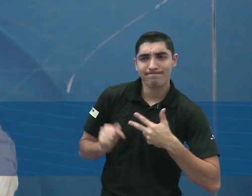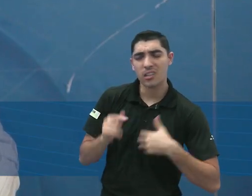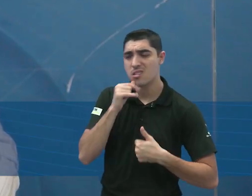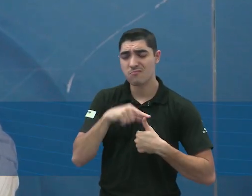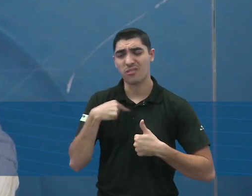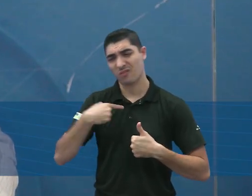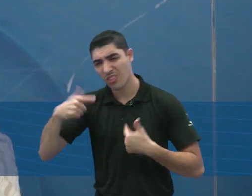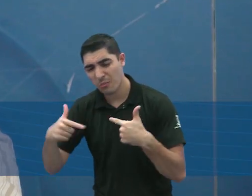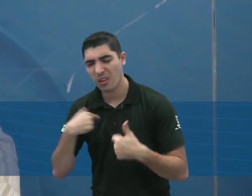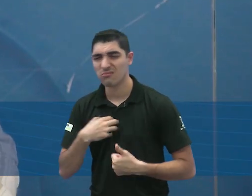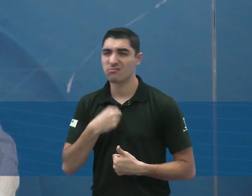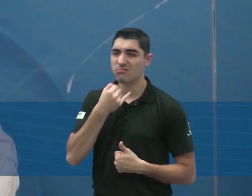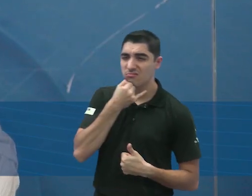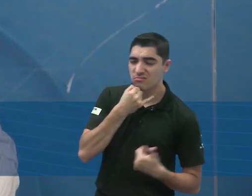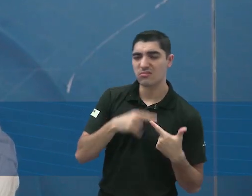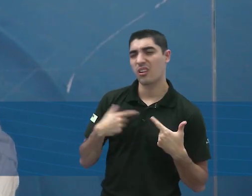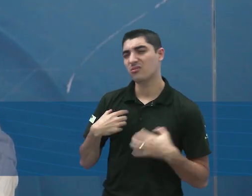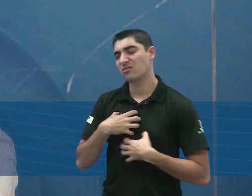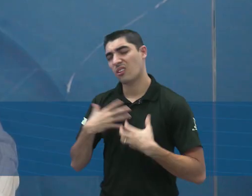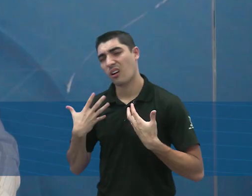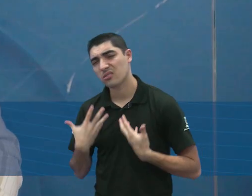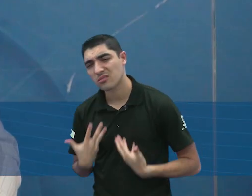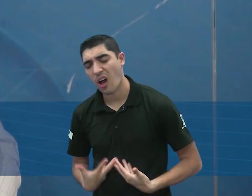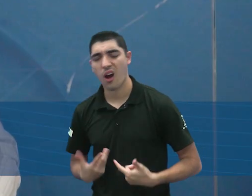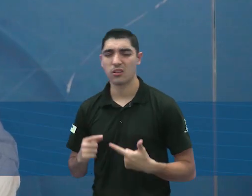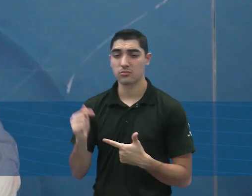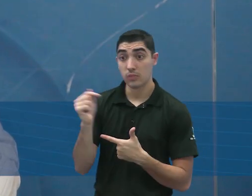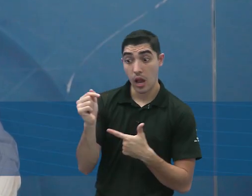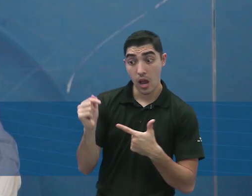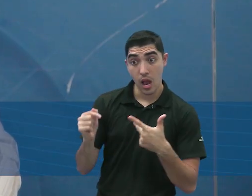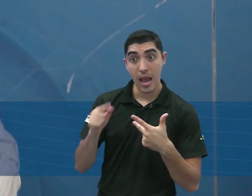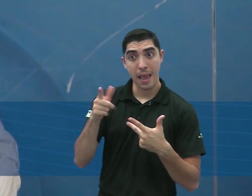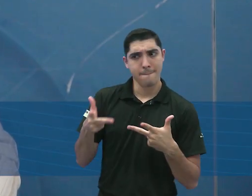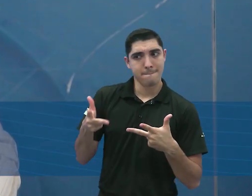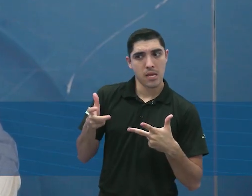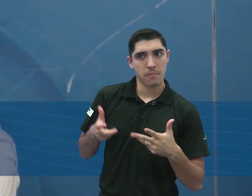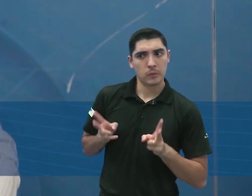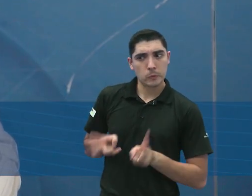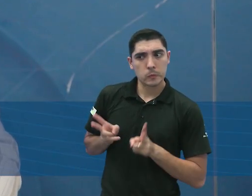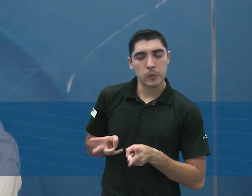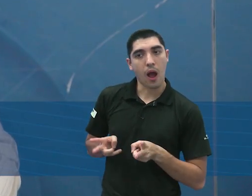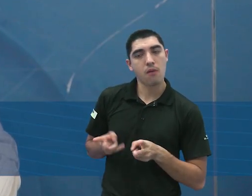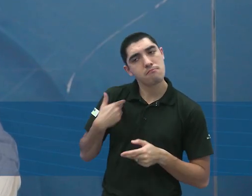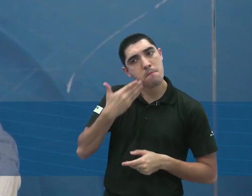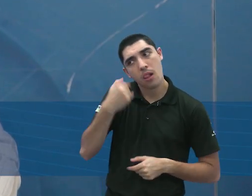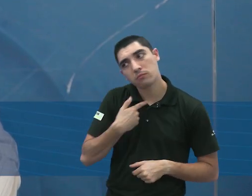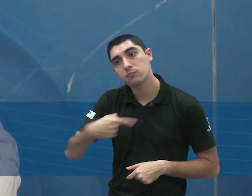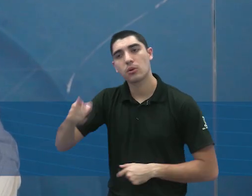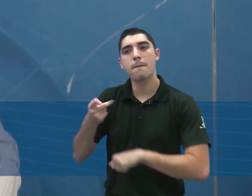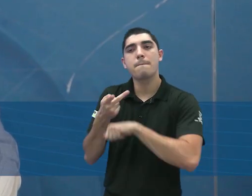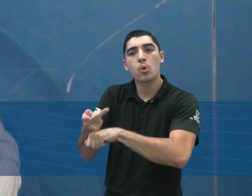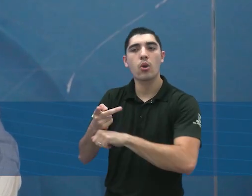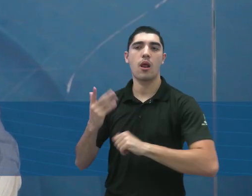ir trabalhar, às vezes um cansaço excessivo, né? E que nesses primeiros sintomas elas possam realmente já buscar ajuda, né?